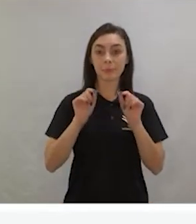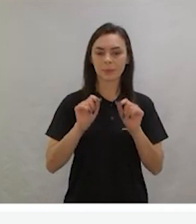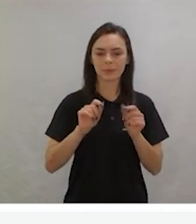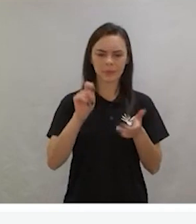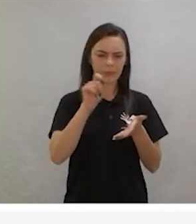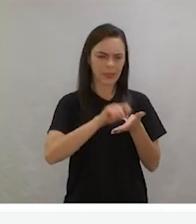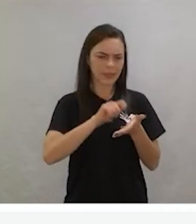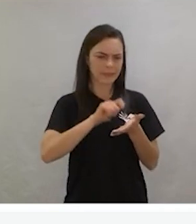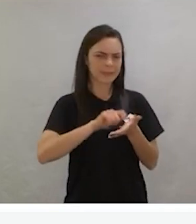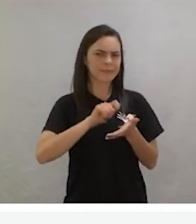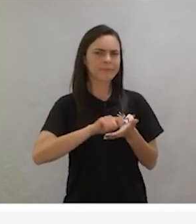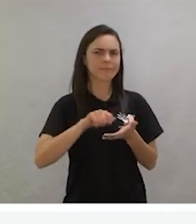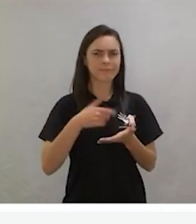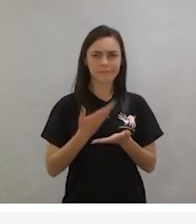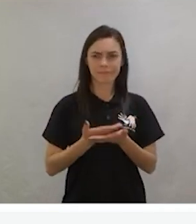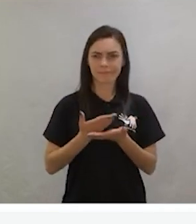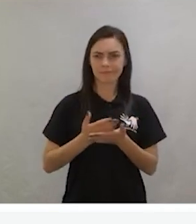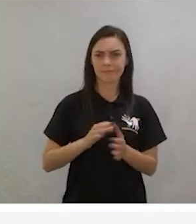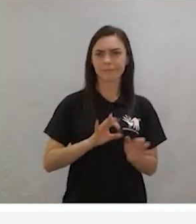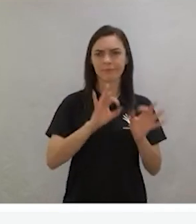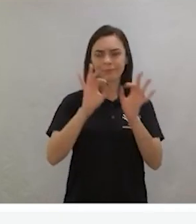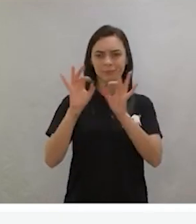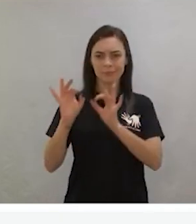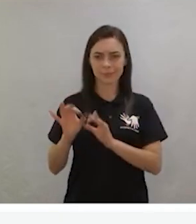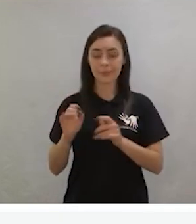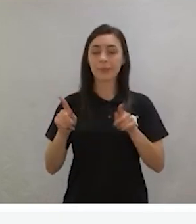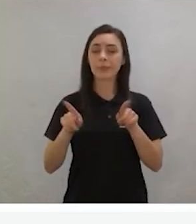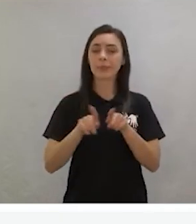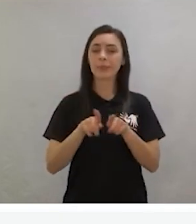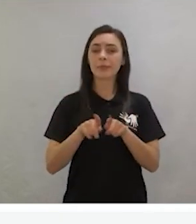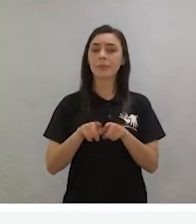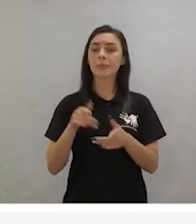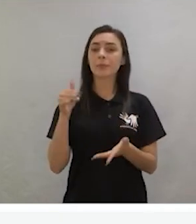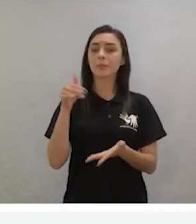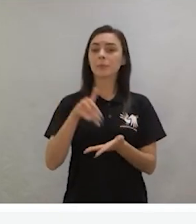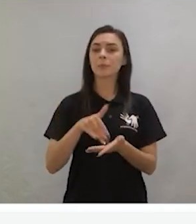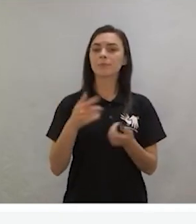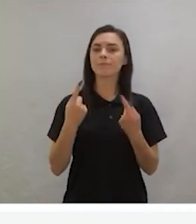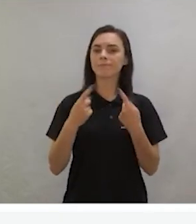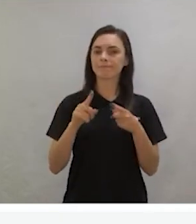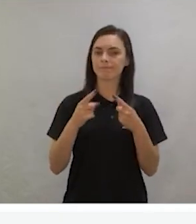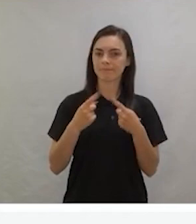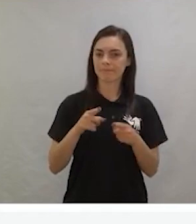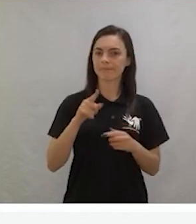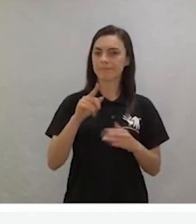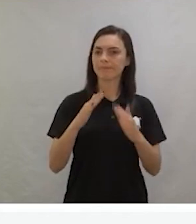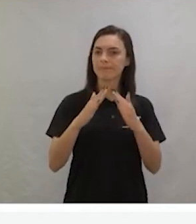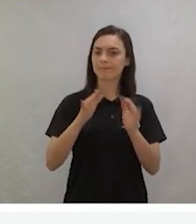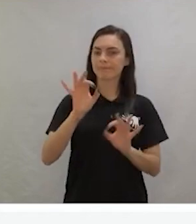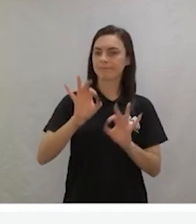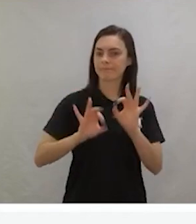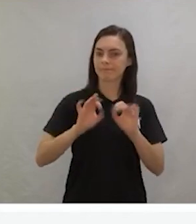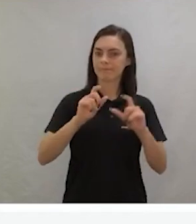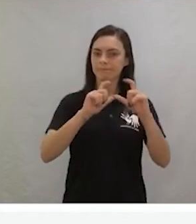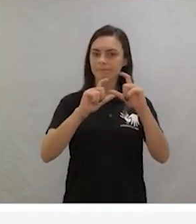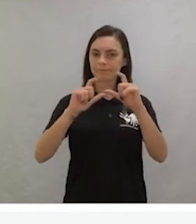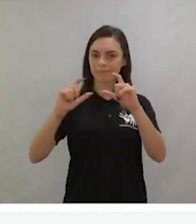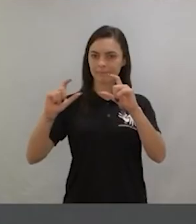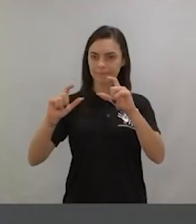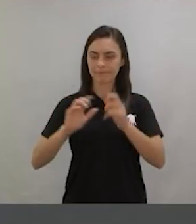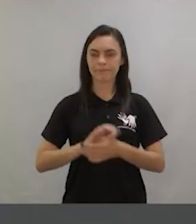todos os registros da nossa aula e deixei um desafio para vocês fazerem em casa, que é a tirinha de